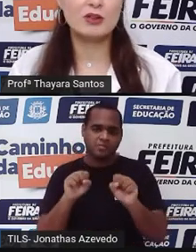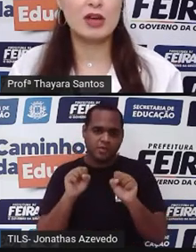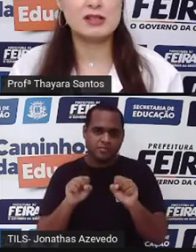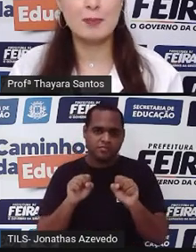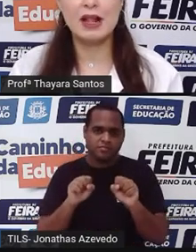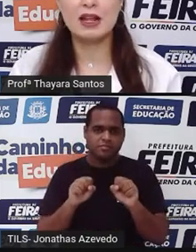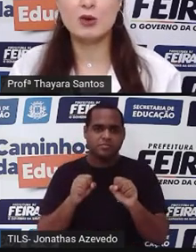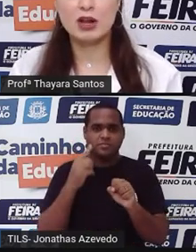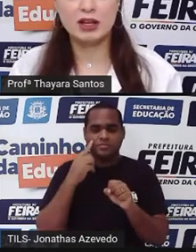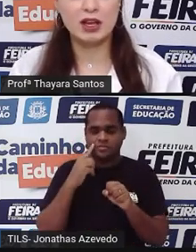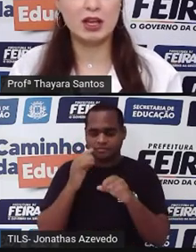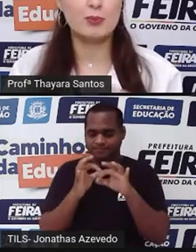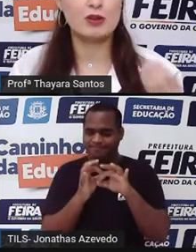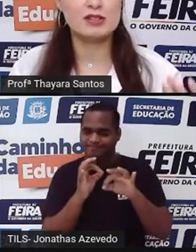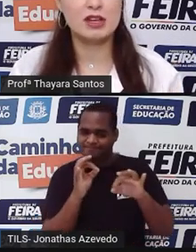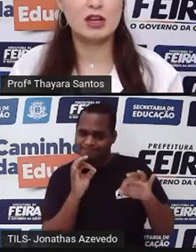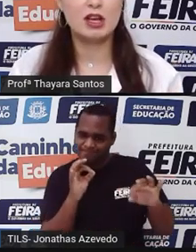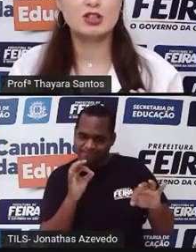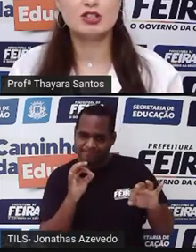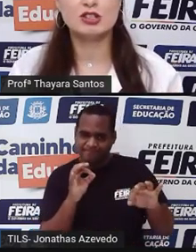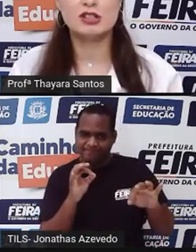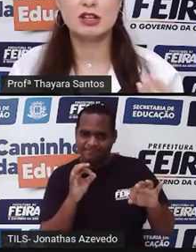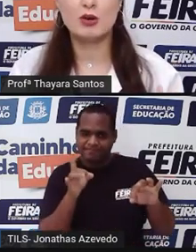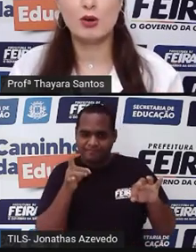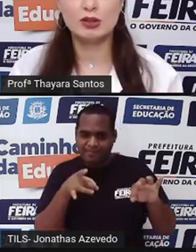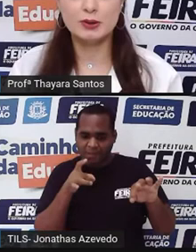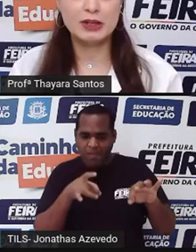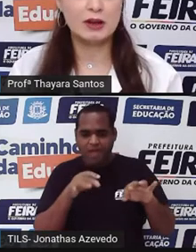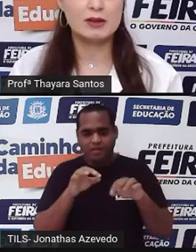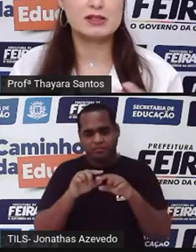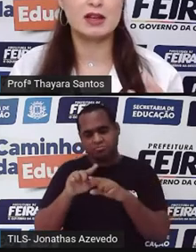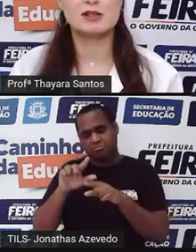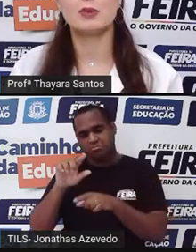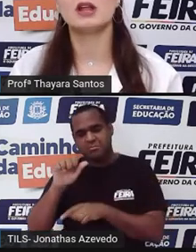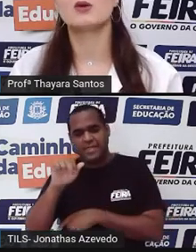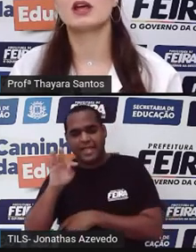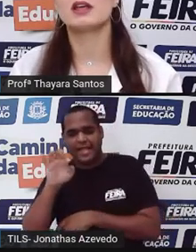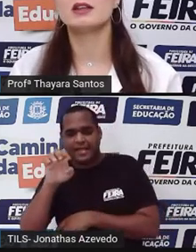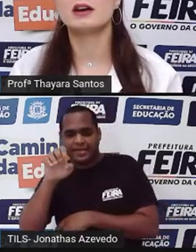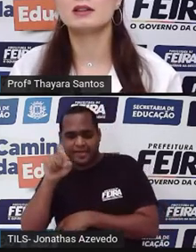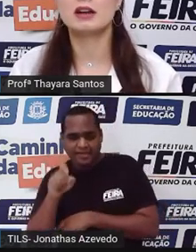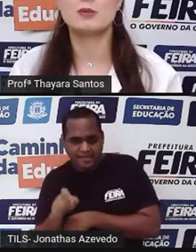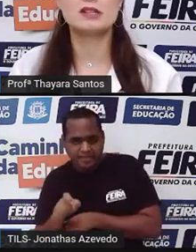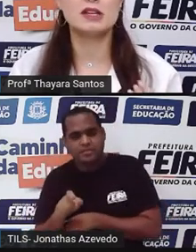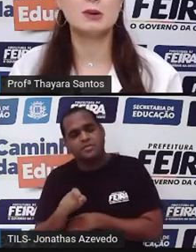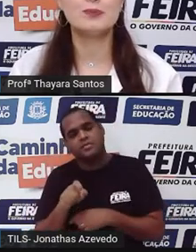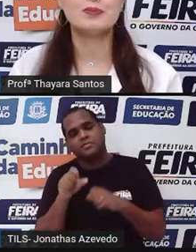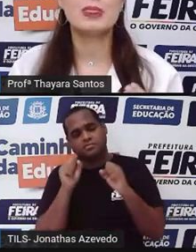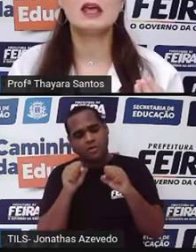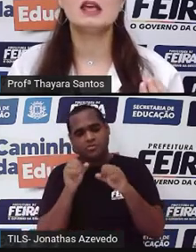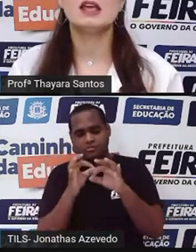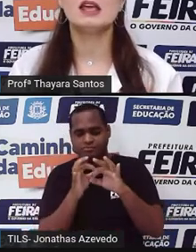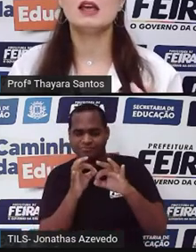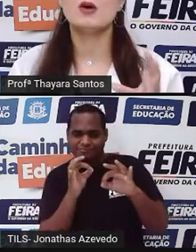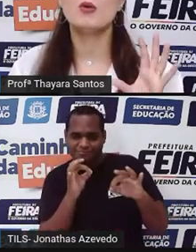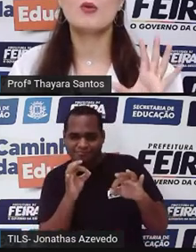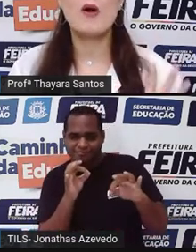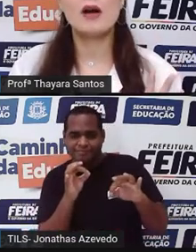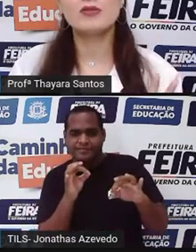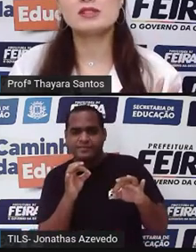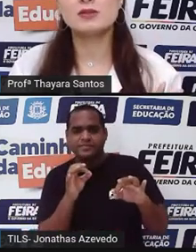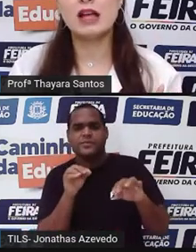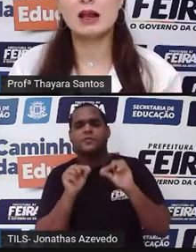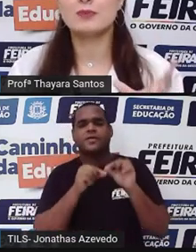feito essa película aqui que pode ser de silicone né essa película aqui da camisinha e